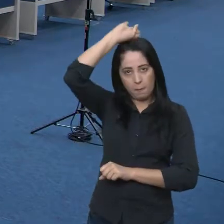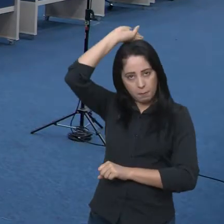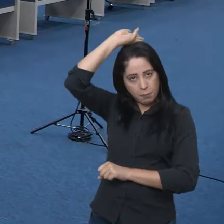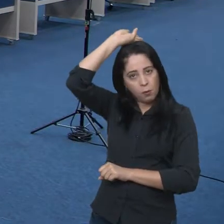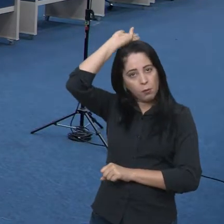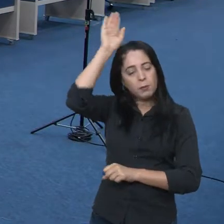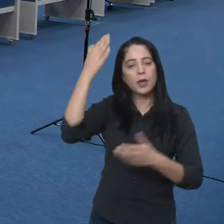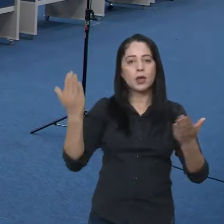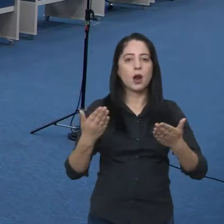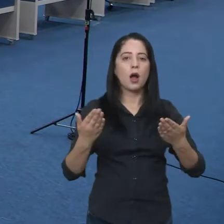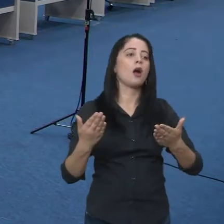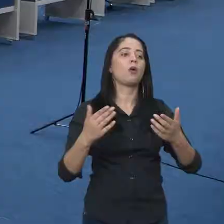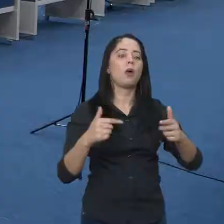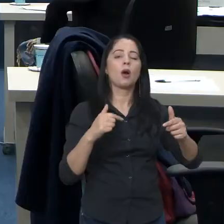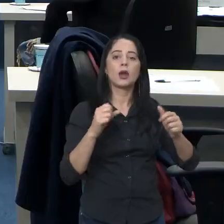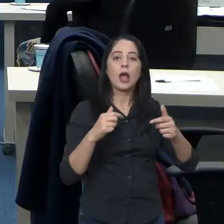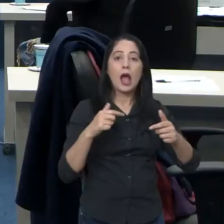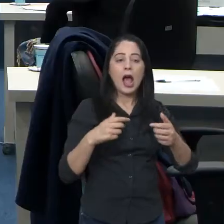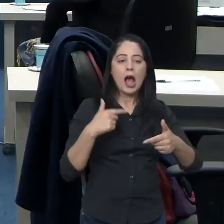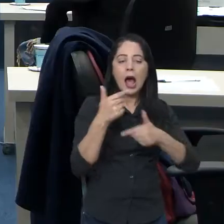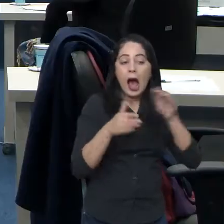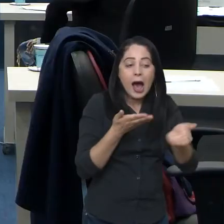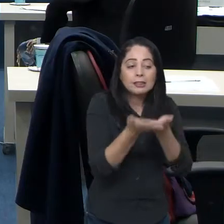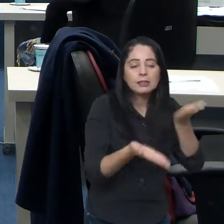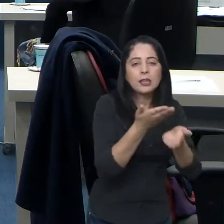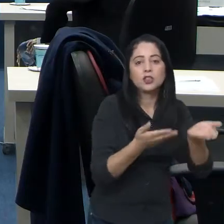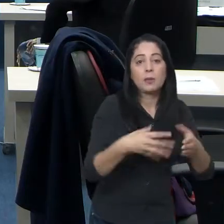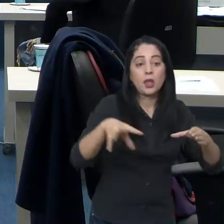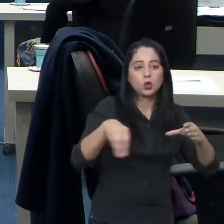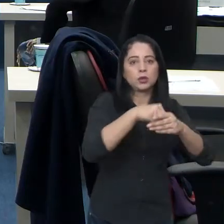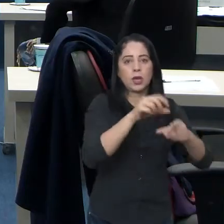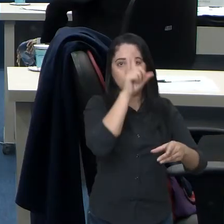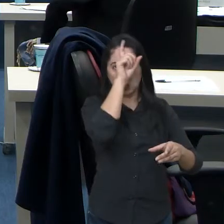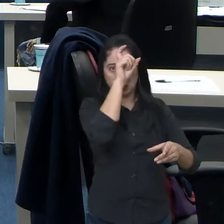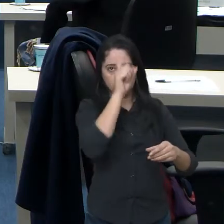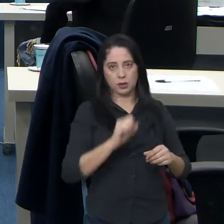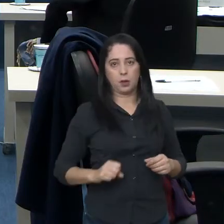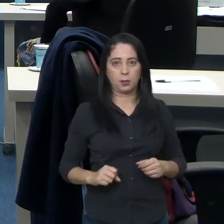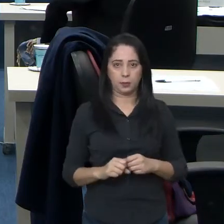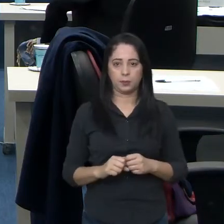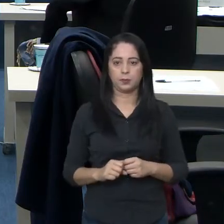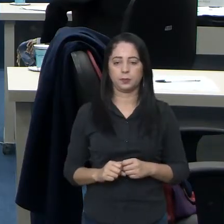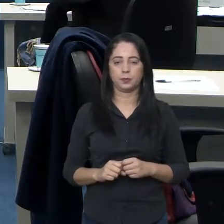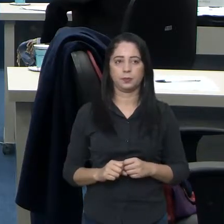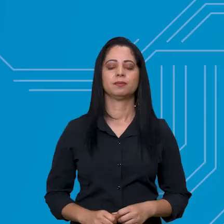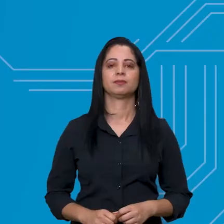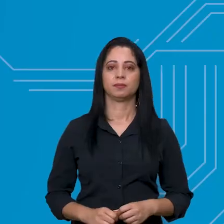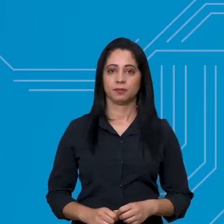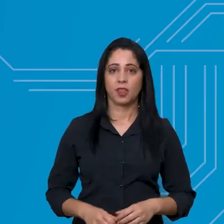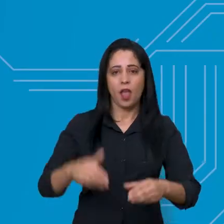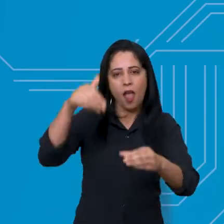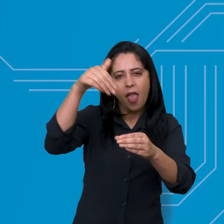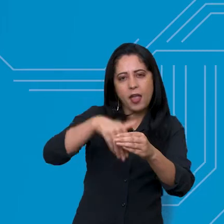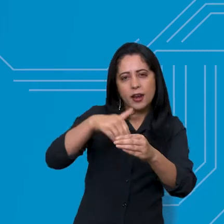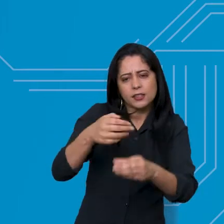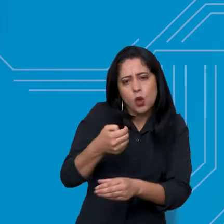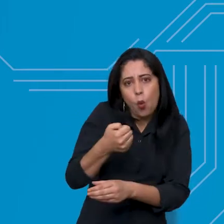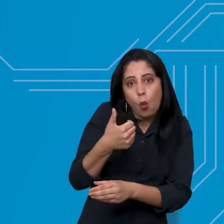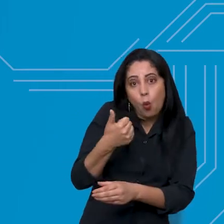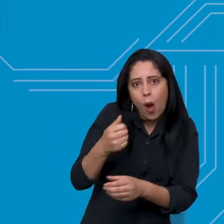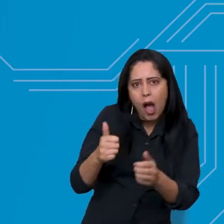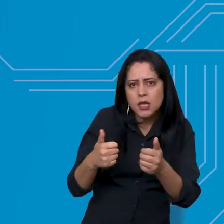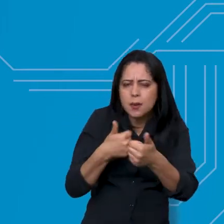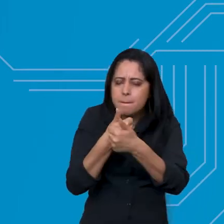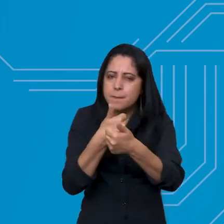sobre a atuação do Corpo de Bombeiros em atividade delegada no atendimento pré-hospitalar móvel. Eleições chegando